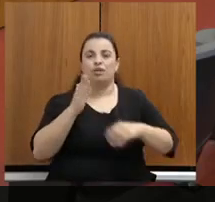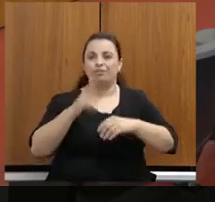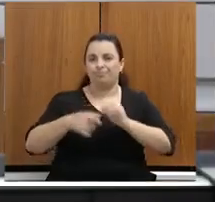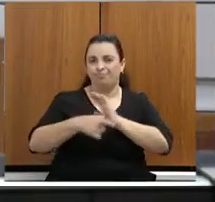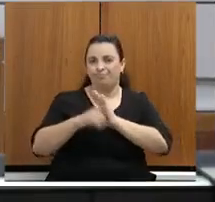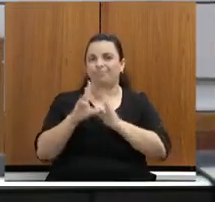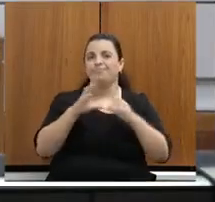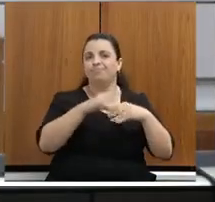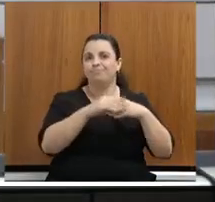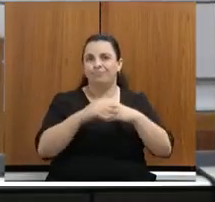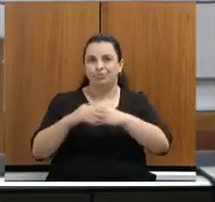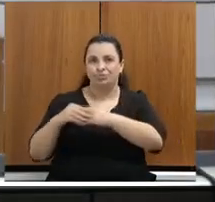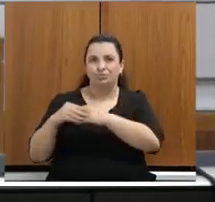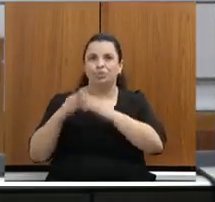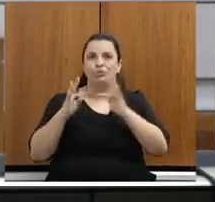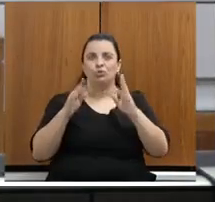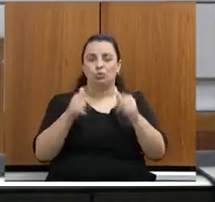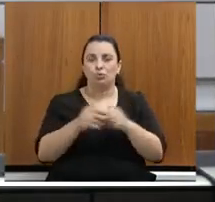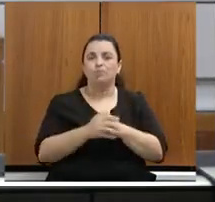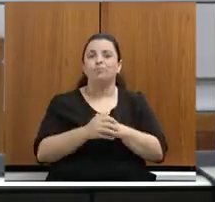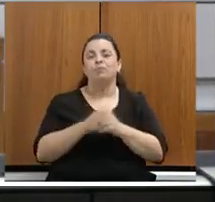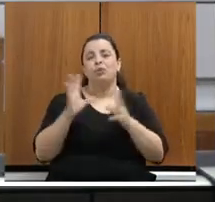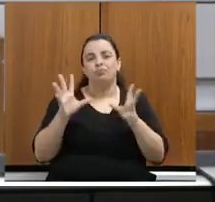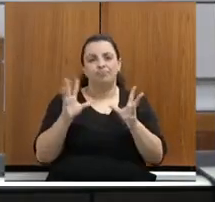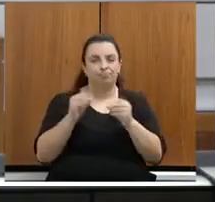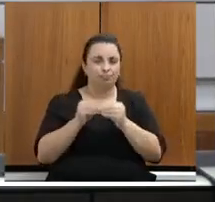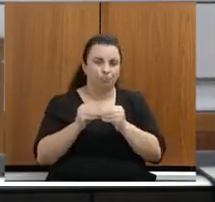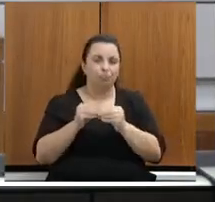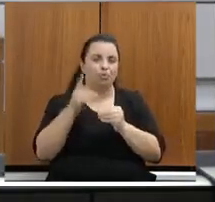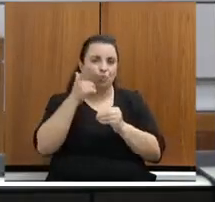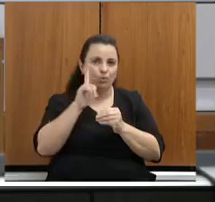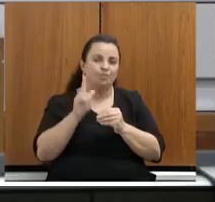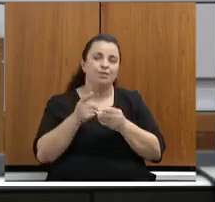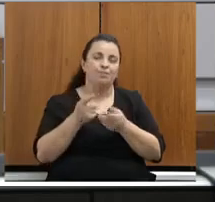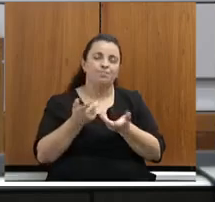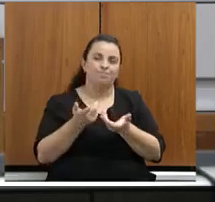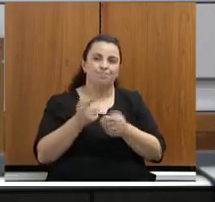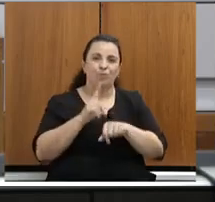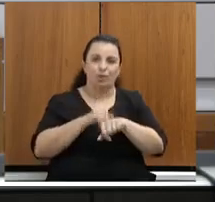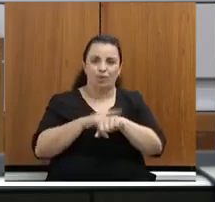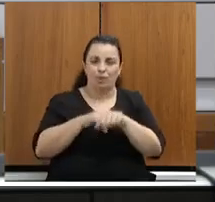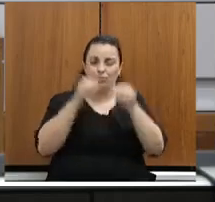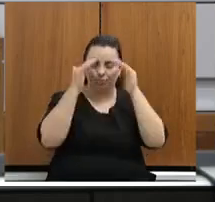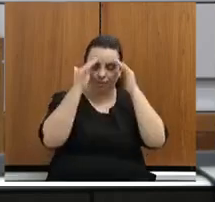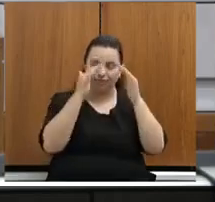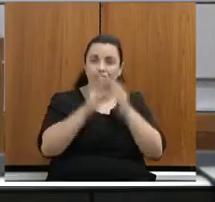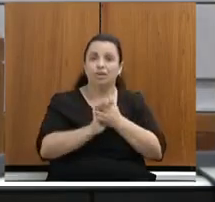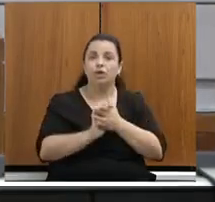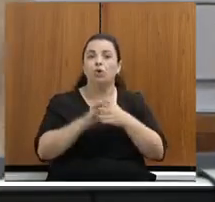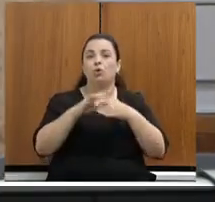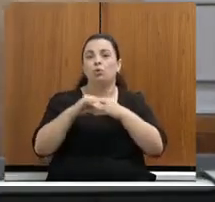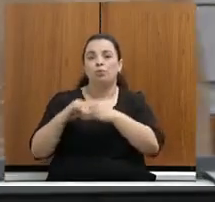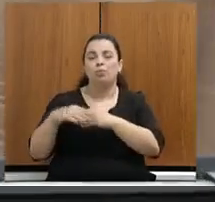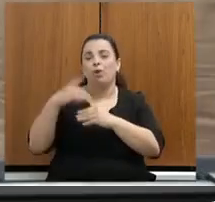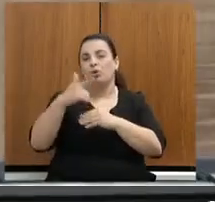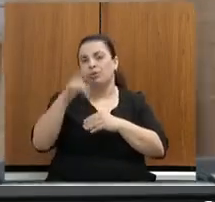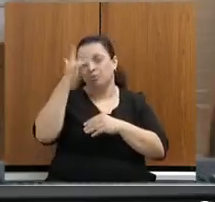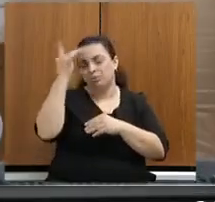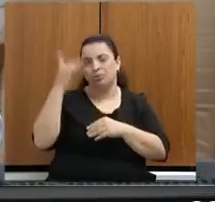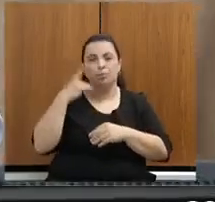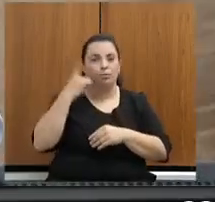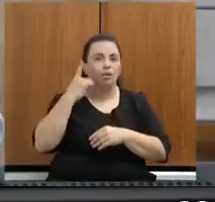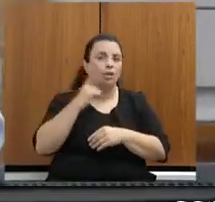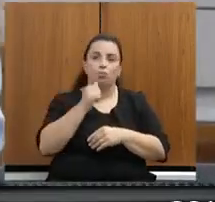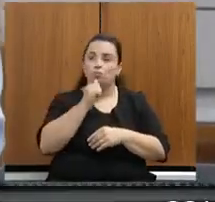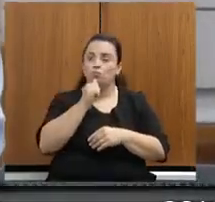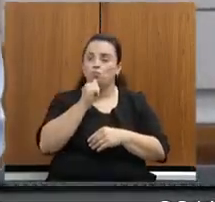cumprimentos né todos então para gente adiantar e ganhar tempo eu vou cumprimentar os deputados que ainda não estavam aqui quando a gente